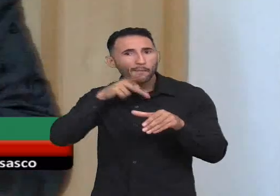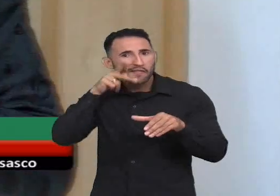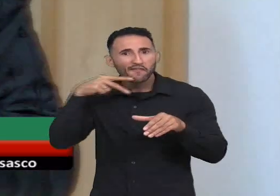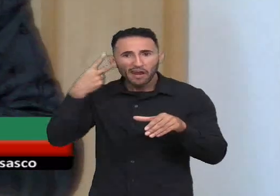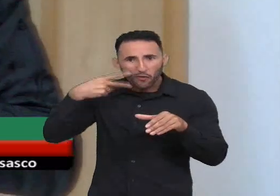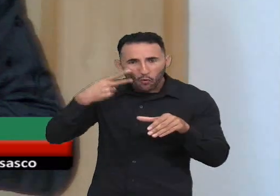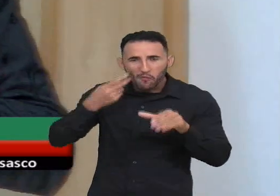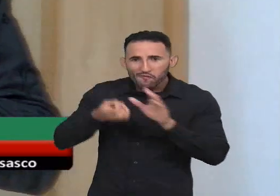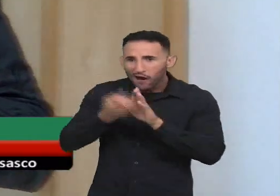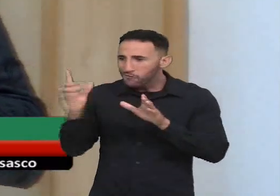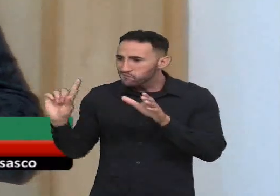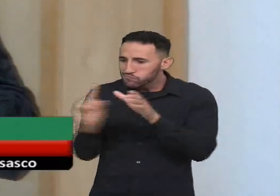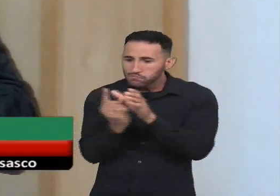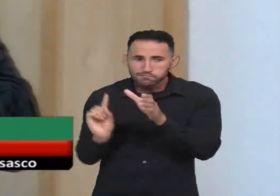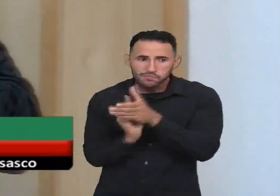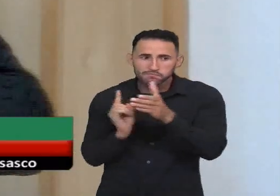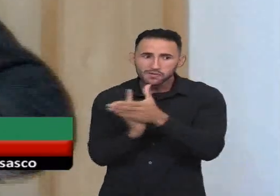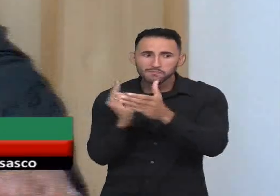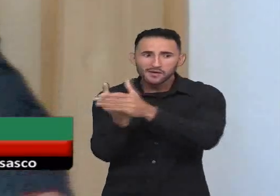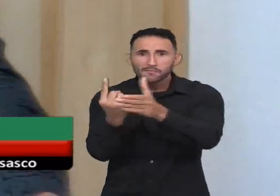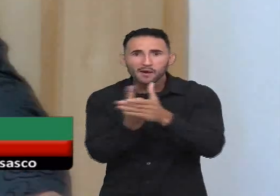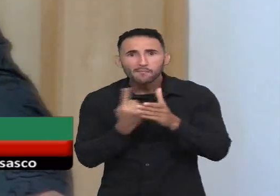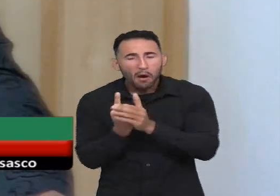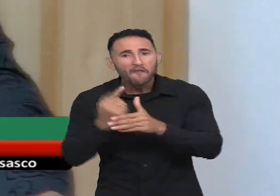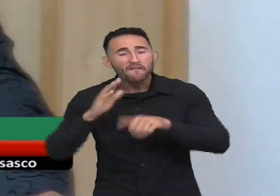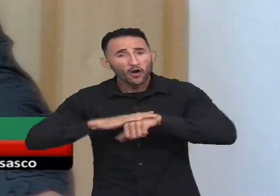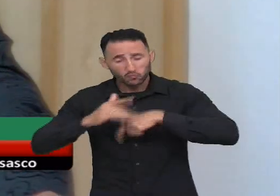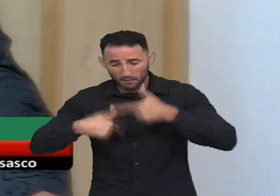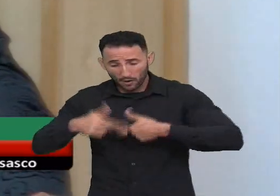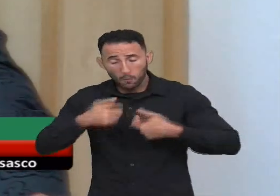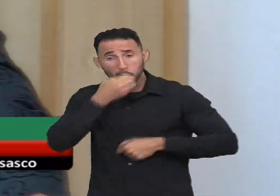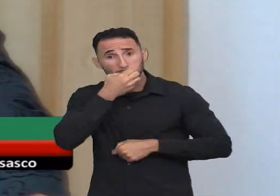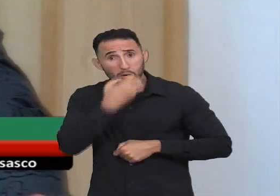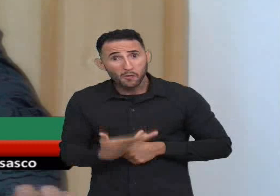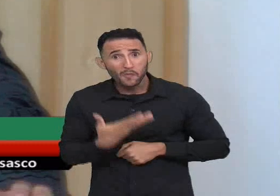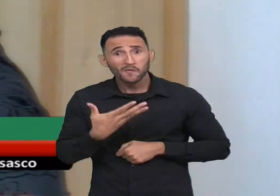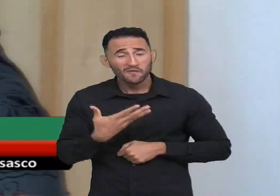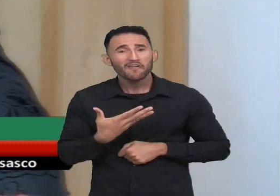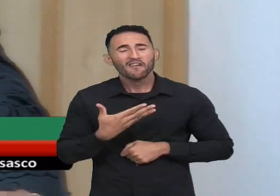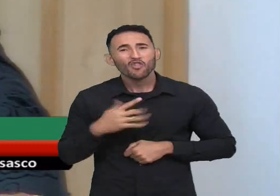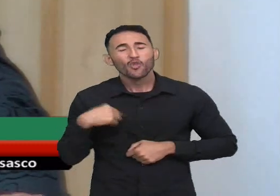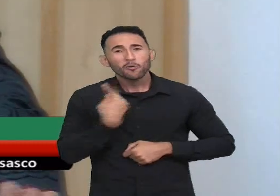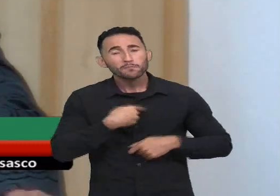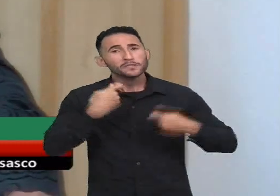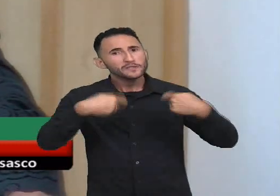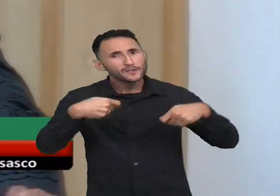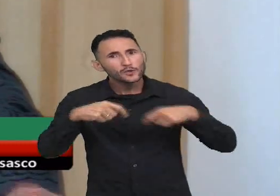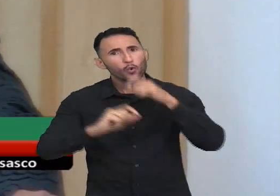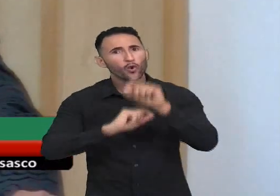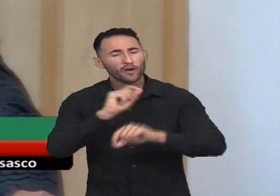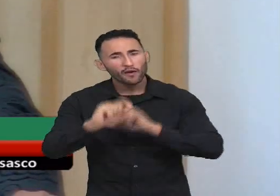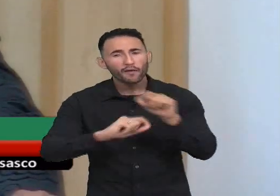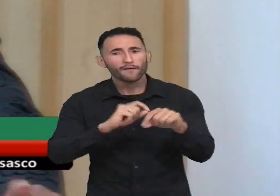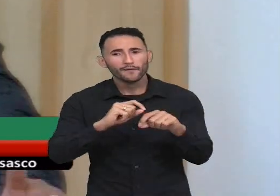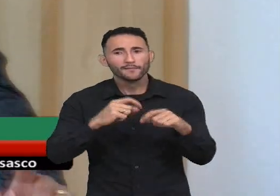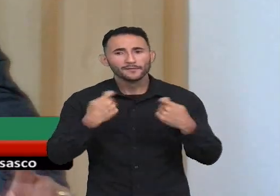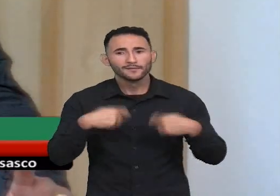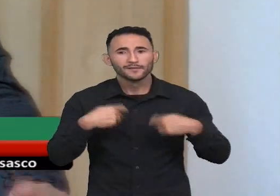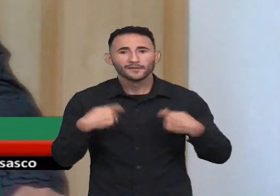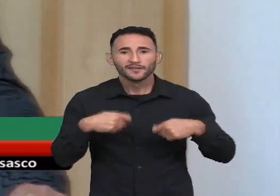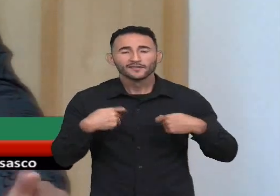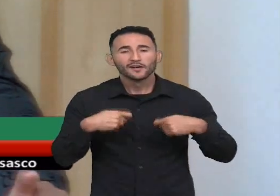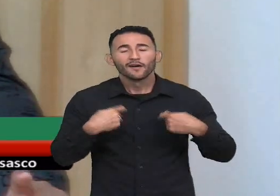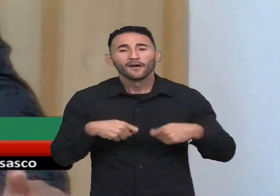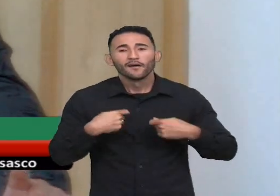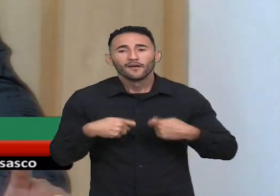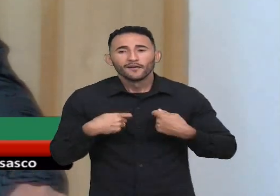é importante, né? A Sabesp ela desenvolve um trabalho muito bom, entendeu? E a gente precisa do quê? Aqui a gente precisa